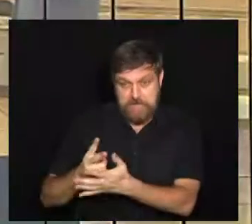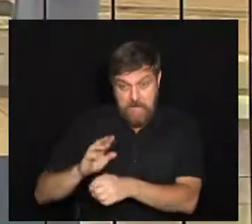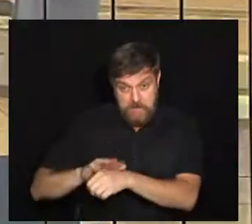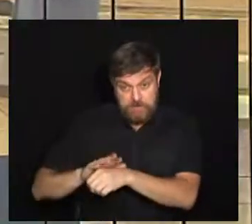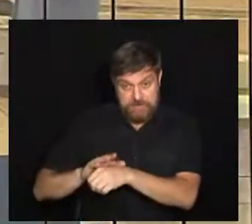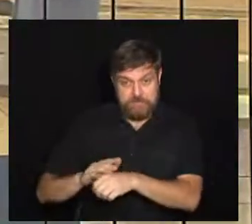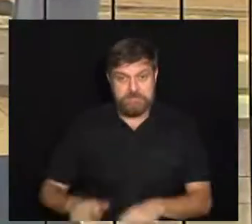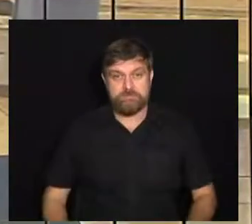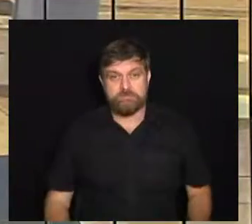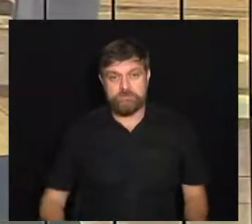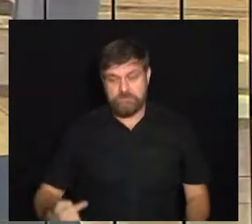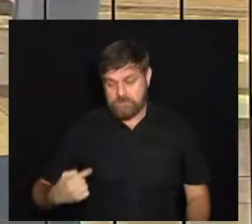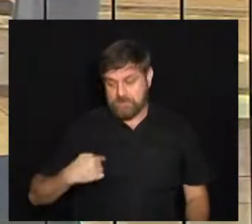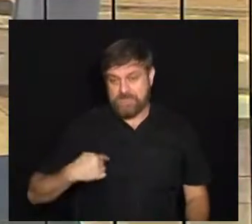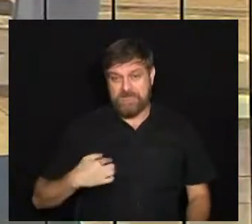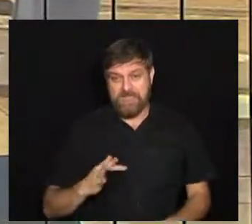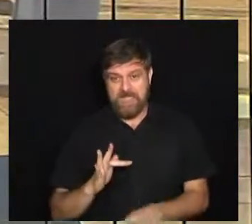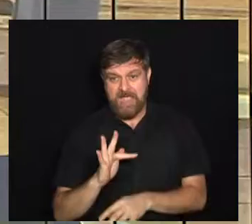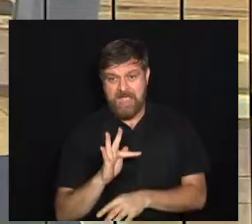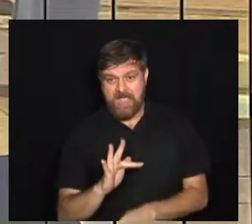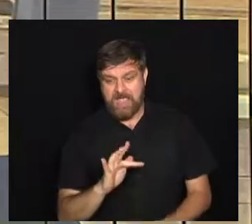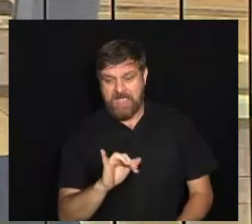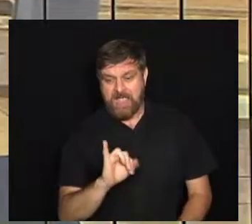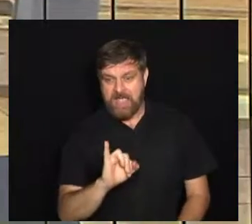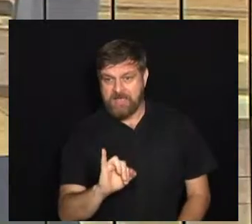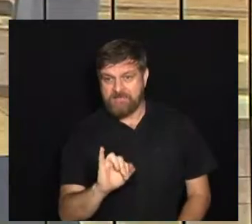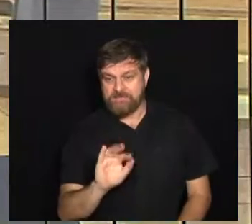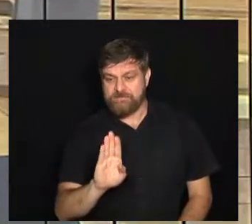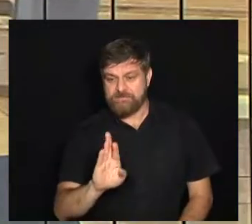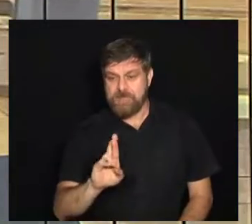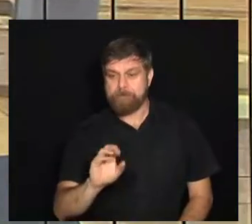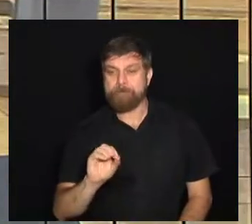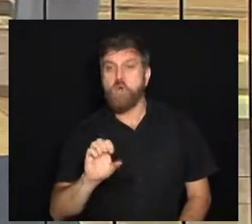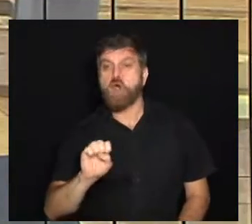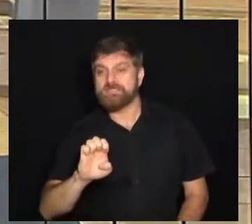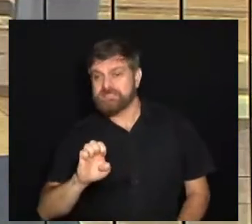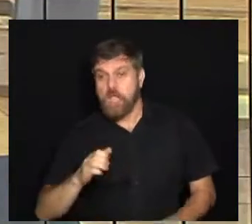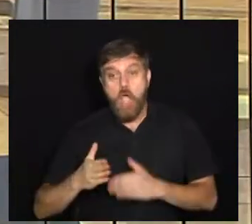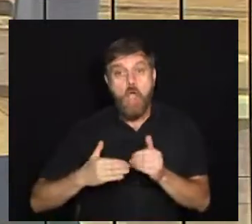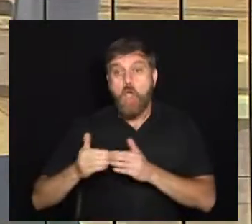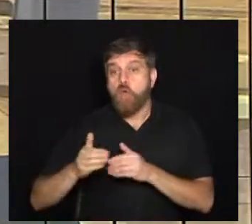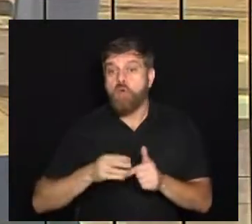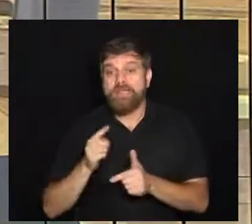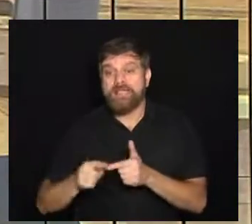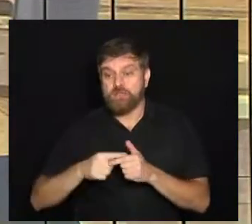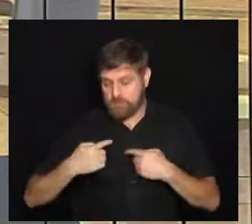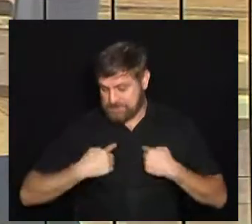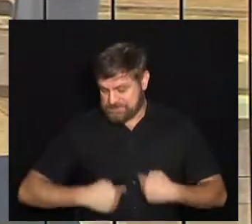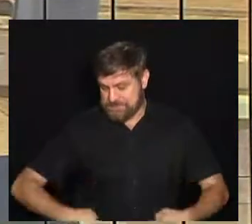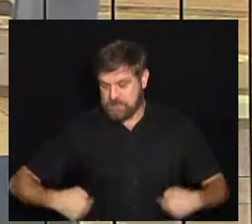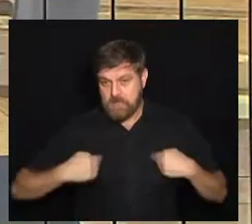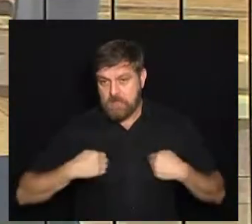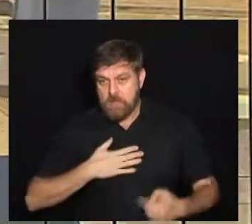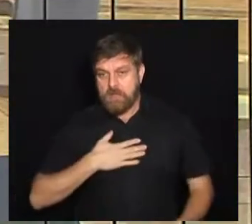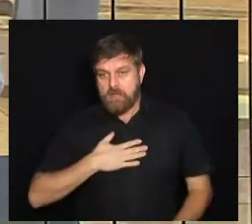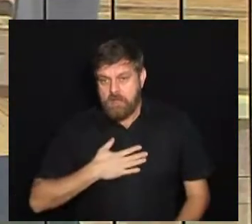essa fibrose ela pode acontecer em qualquer quadro pulmonar mais severo que uma pessoa tenha tá não é a existe um certo o terrorismo